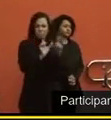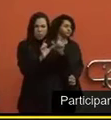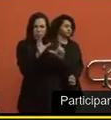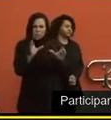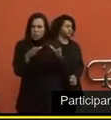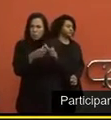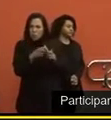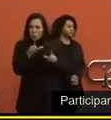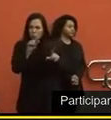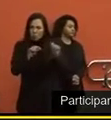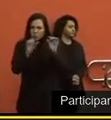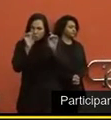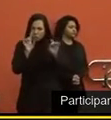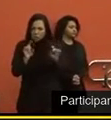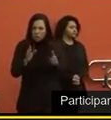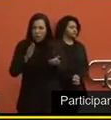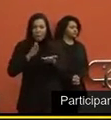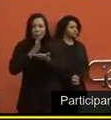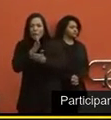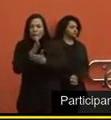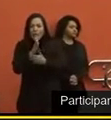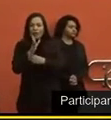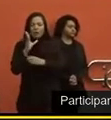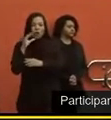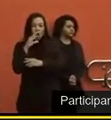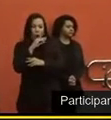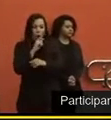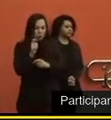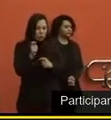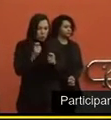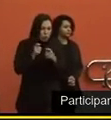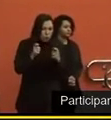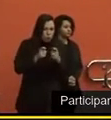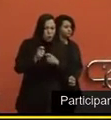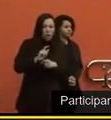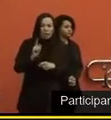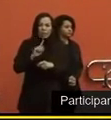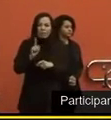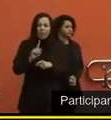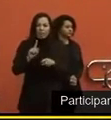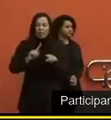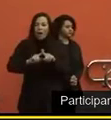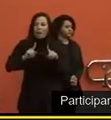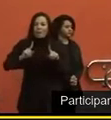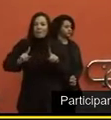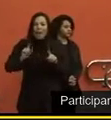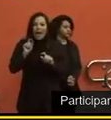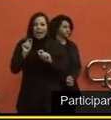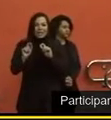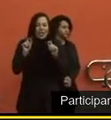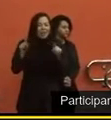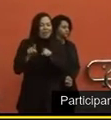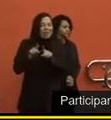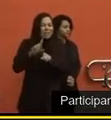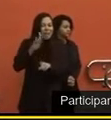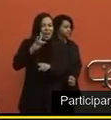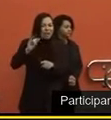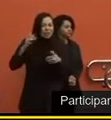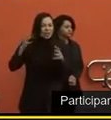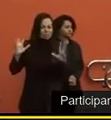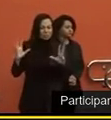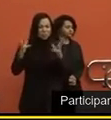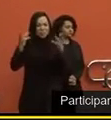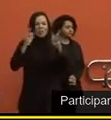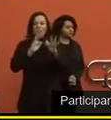seleto grupo, aprovado em um renhido e concorrido concurso público de provas e títulos. Também é um dia de celebração